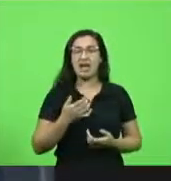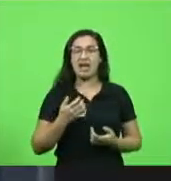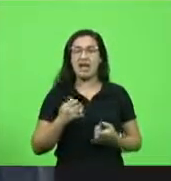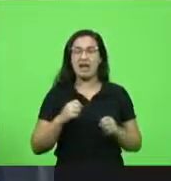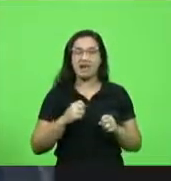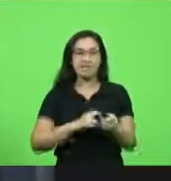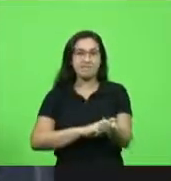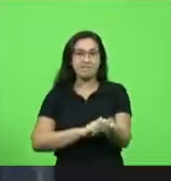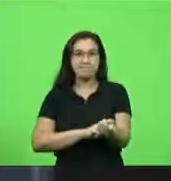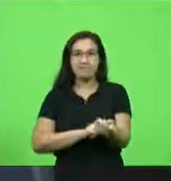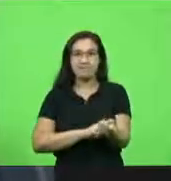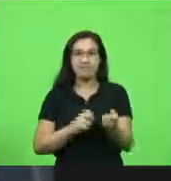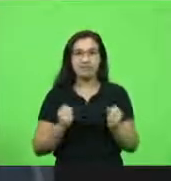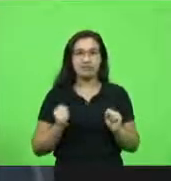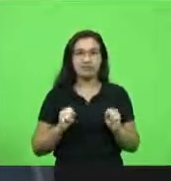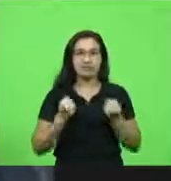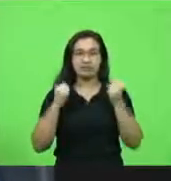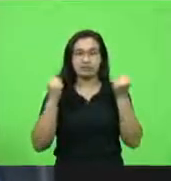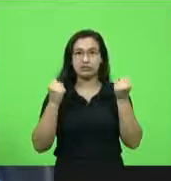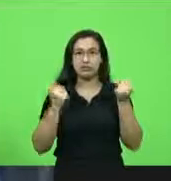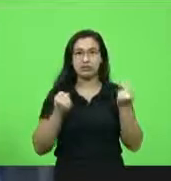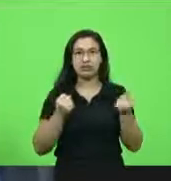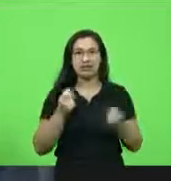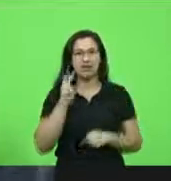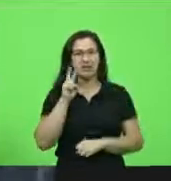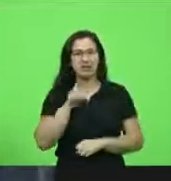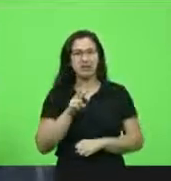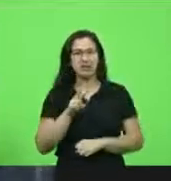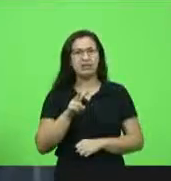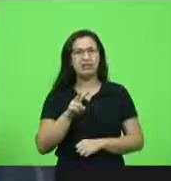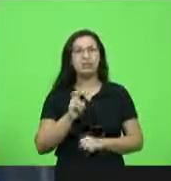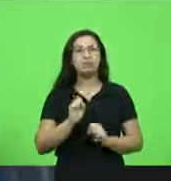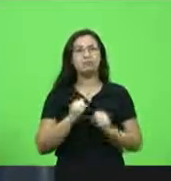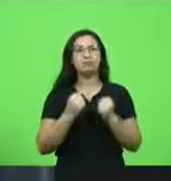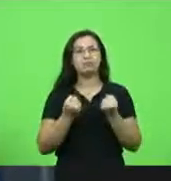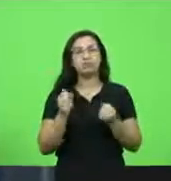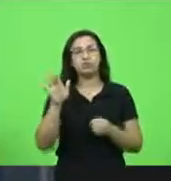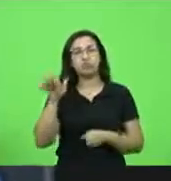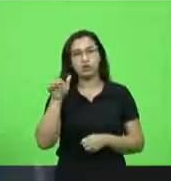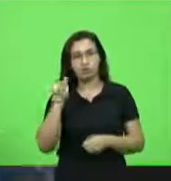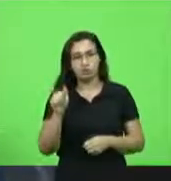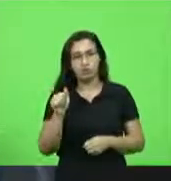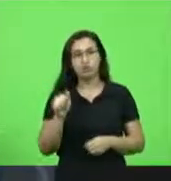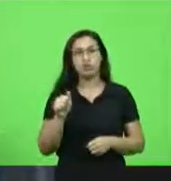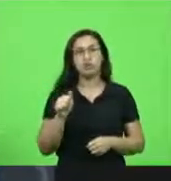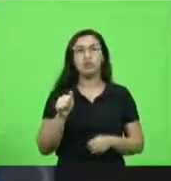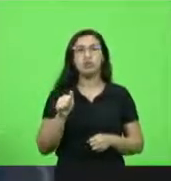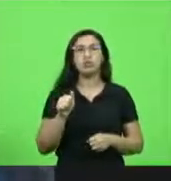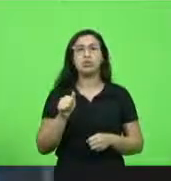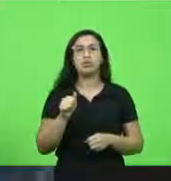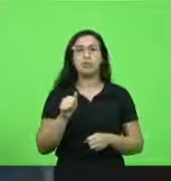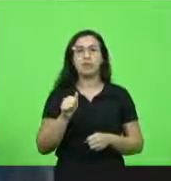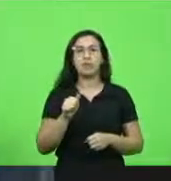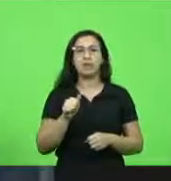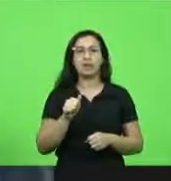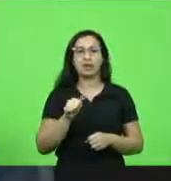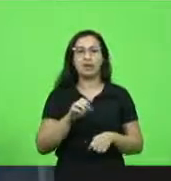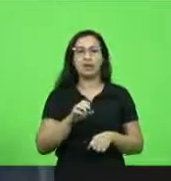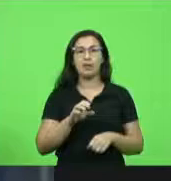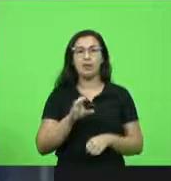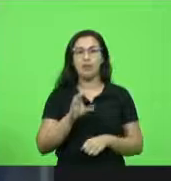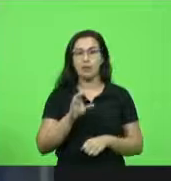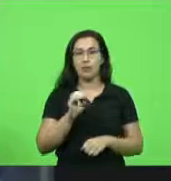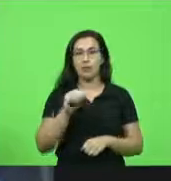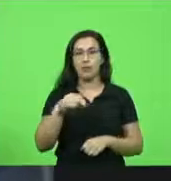estado deplorável. E aí ele fez as devidas ações, chamou ali o conselho tutelar, e eles que